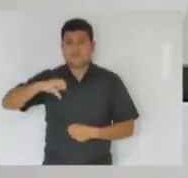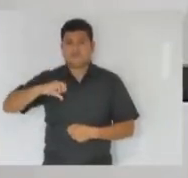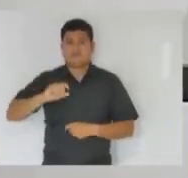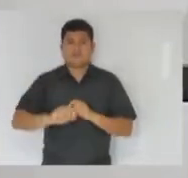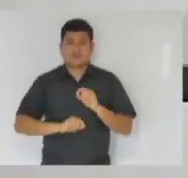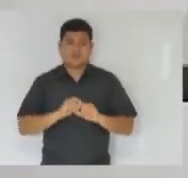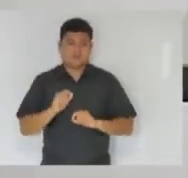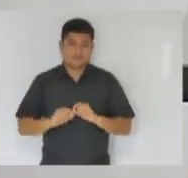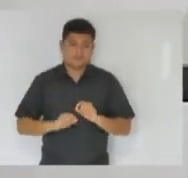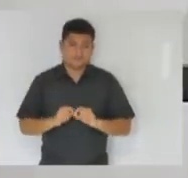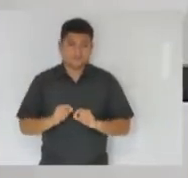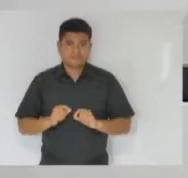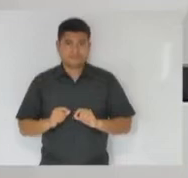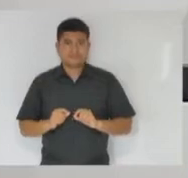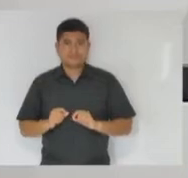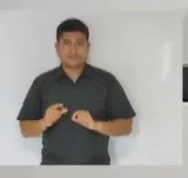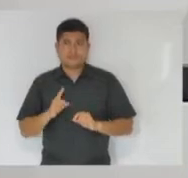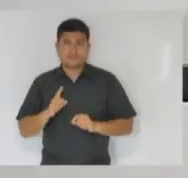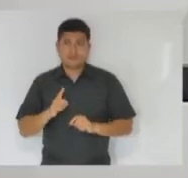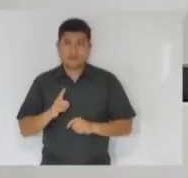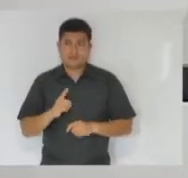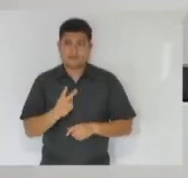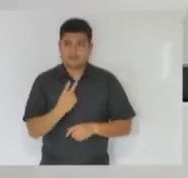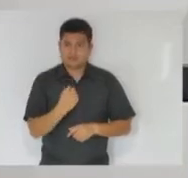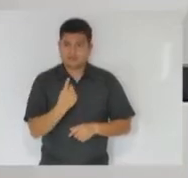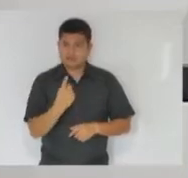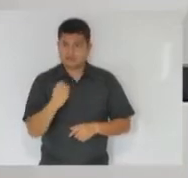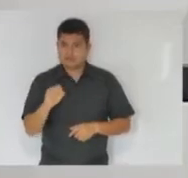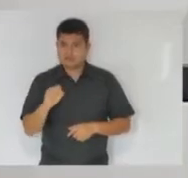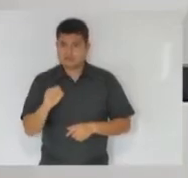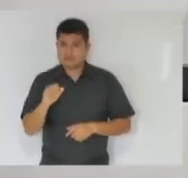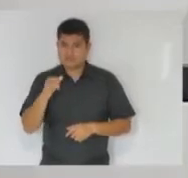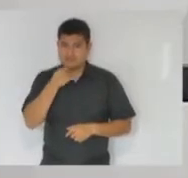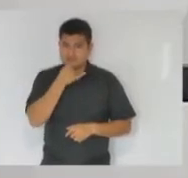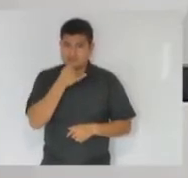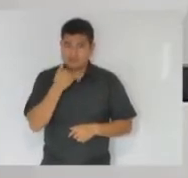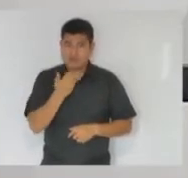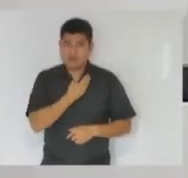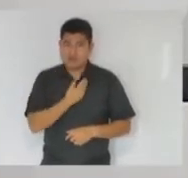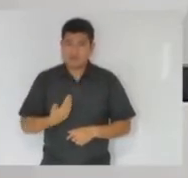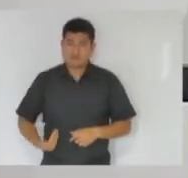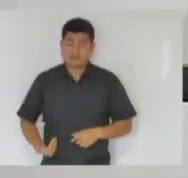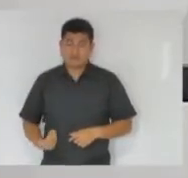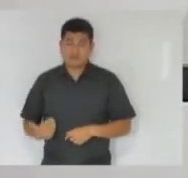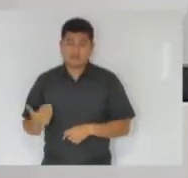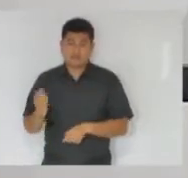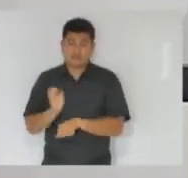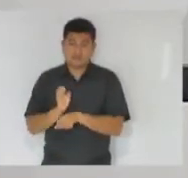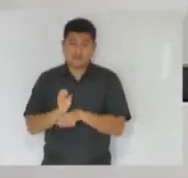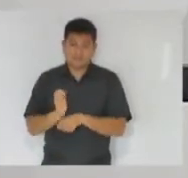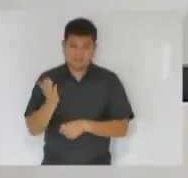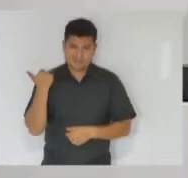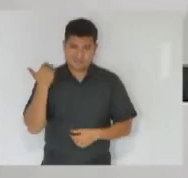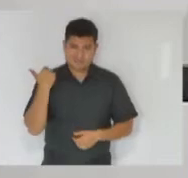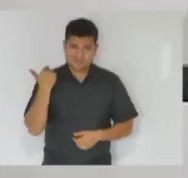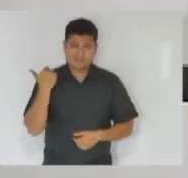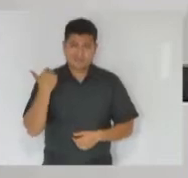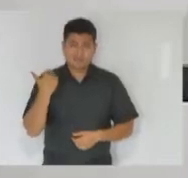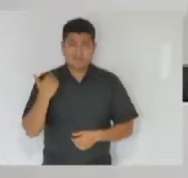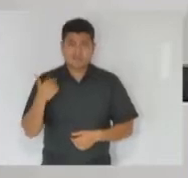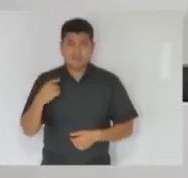no ano passado, no ano retrasado, infelizmente, no governo anterior, deputado Cobocchini, ficaram